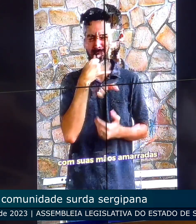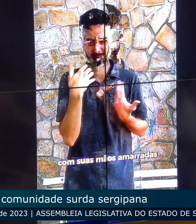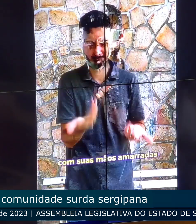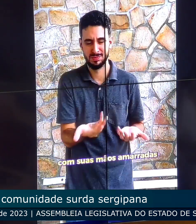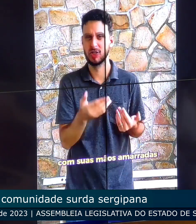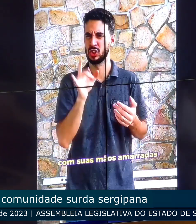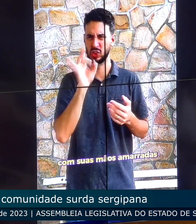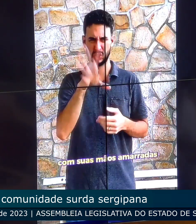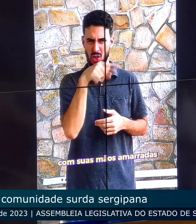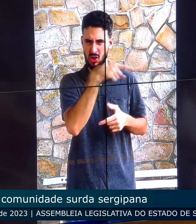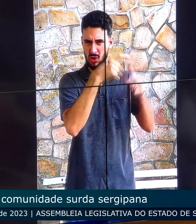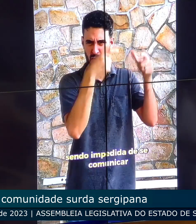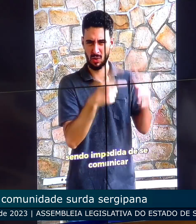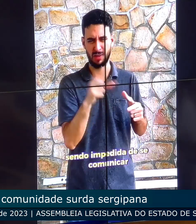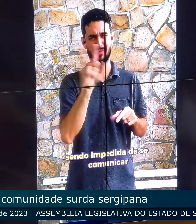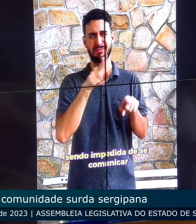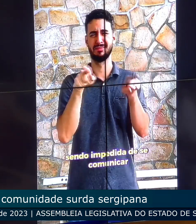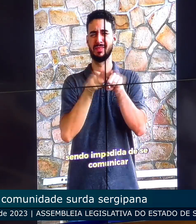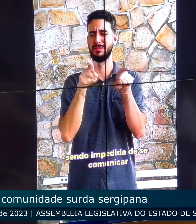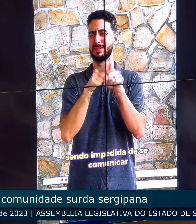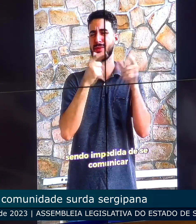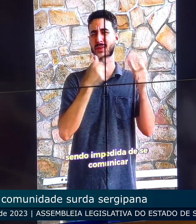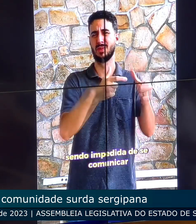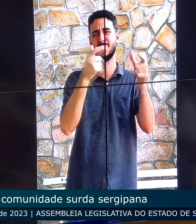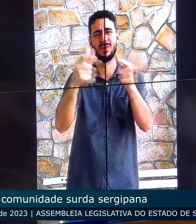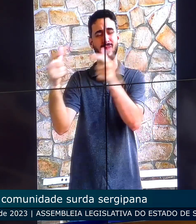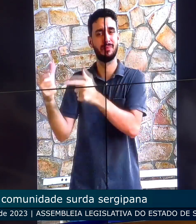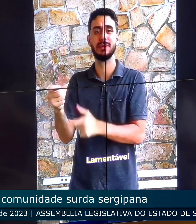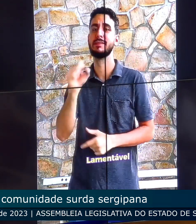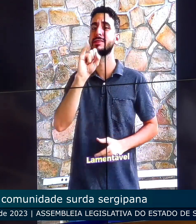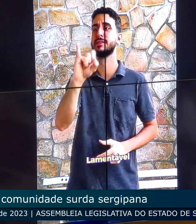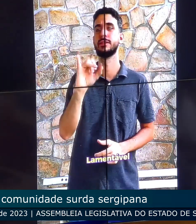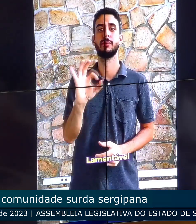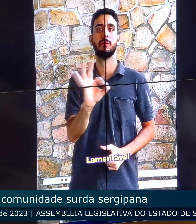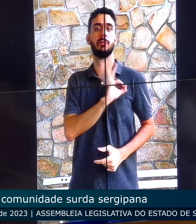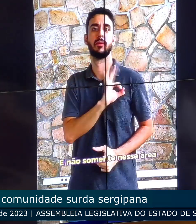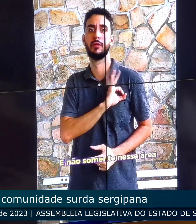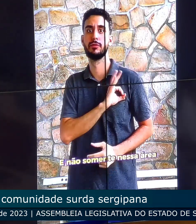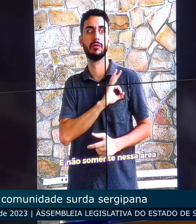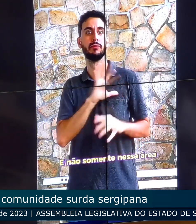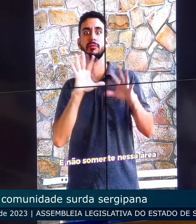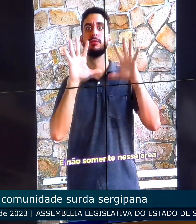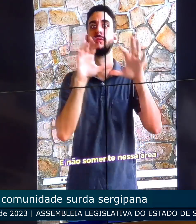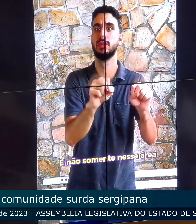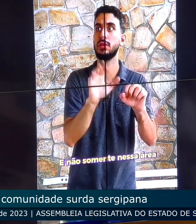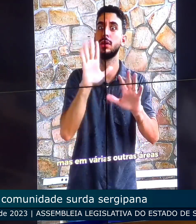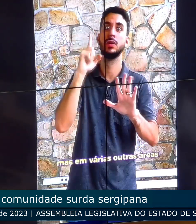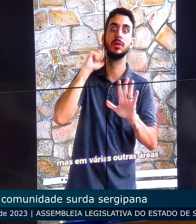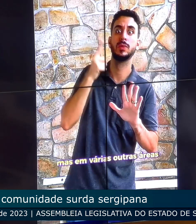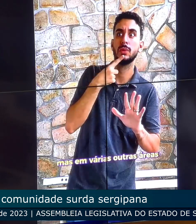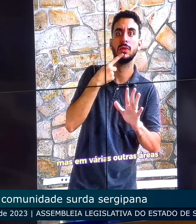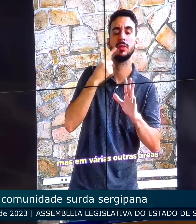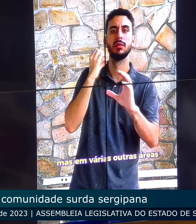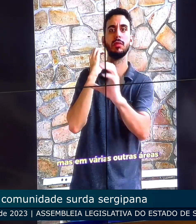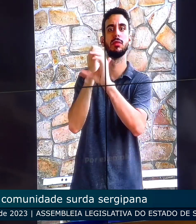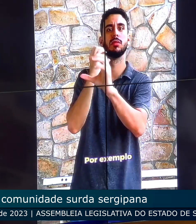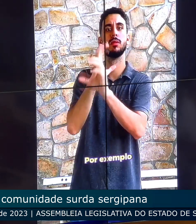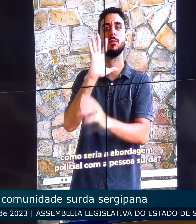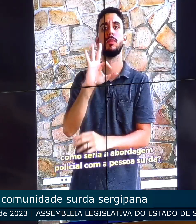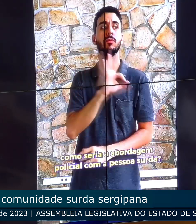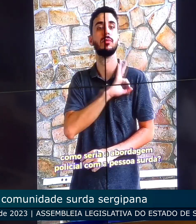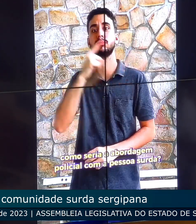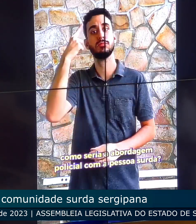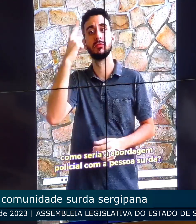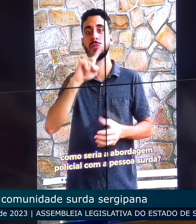com suas mãos amarradas, sendo impedida de se comunicar. Lamentável. E não somente nessa área, mas em várias outras áreas. Por exemplo,